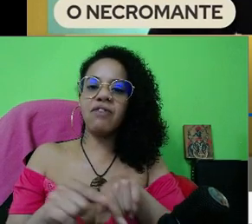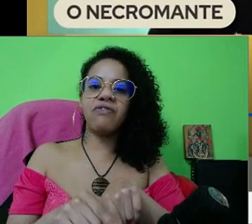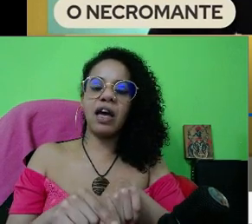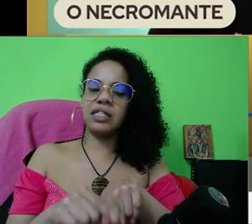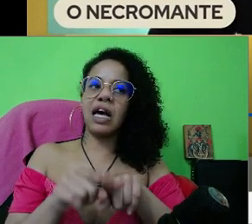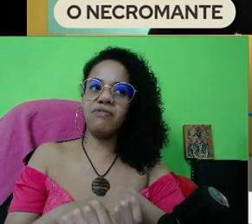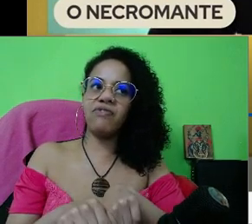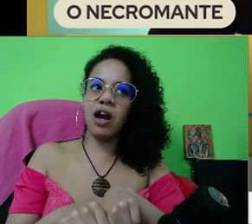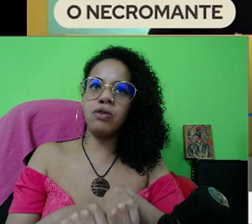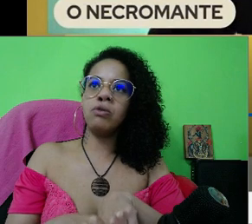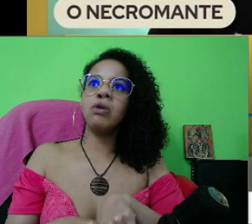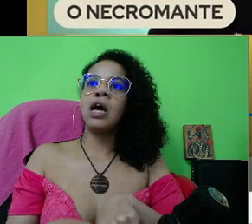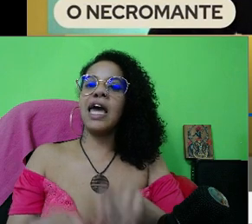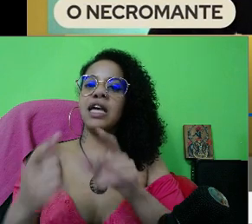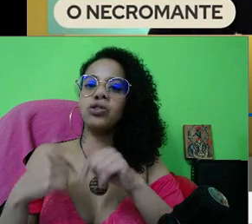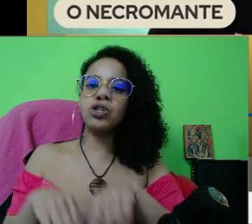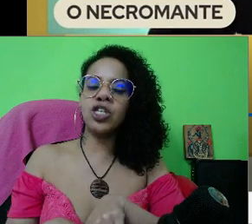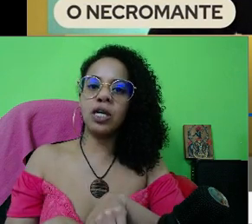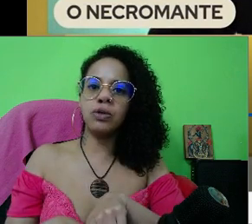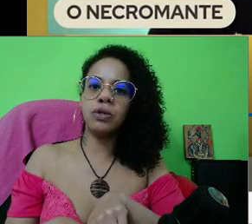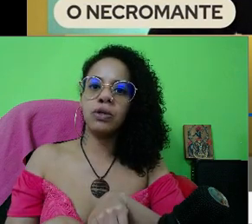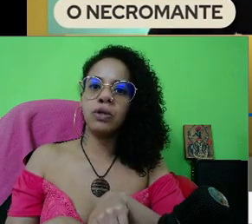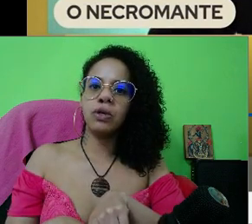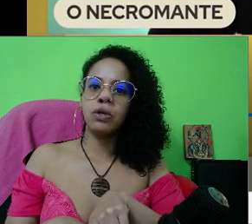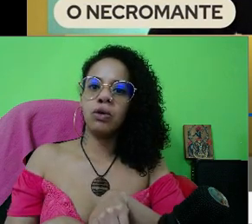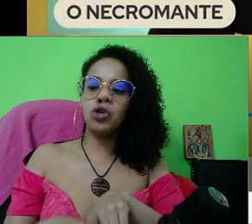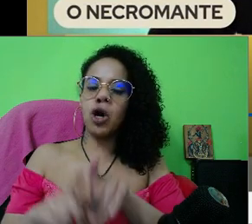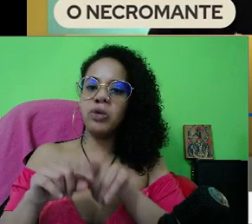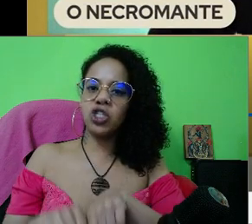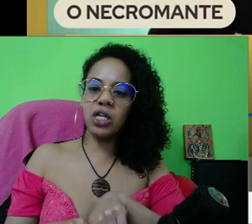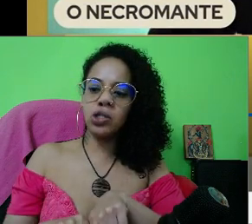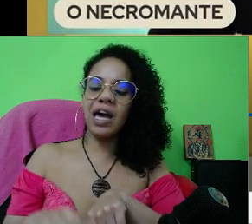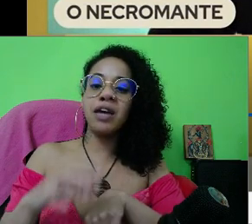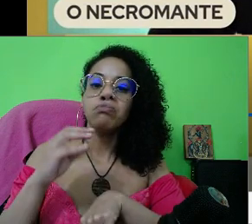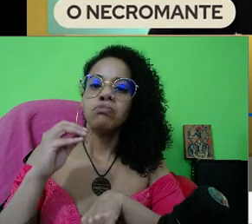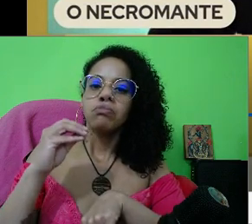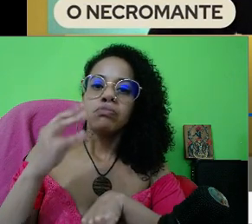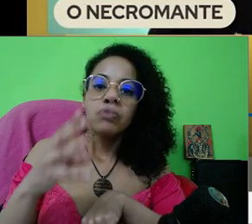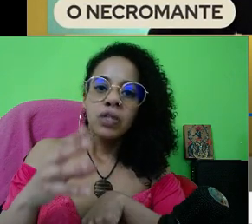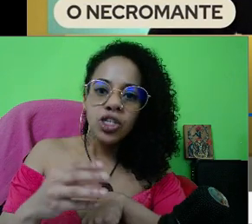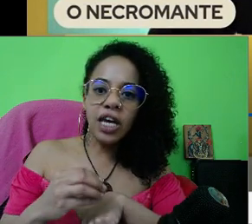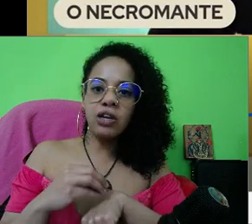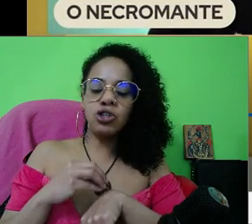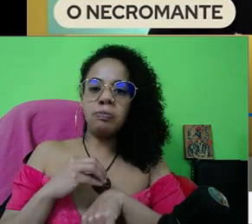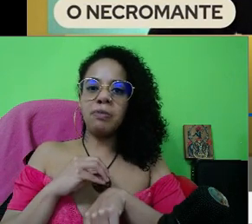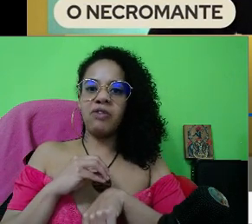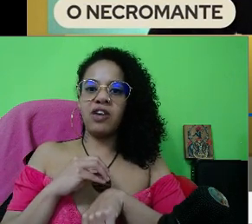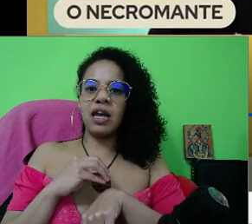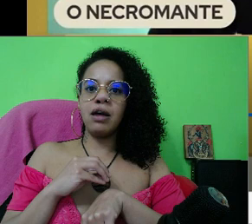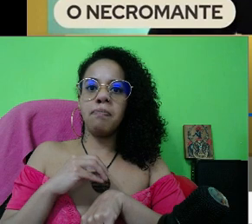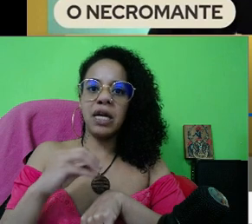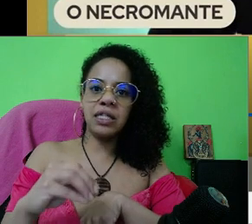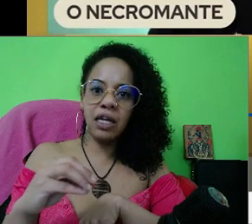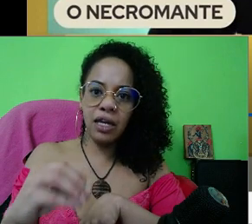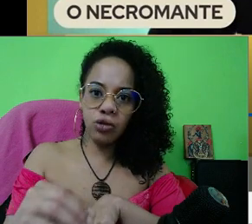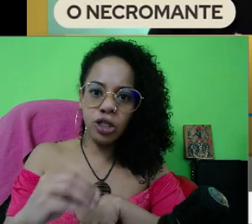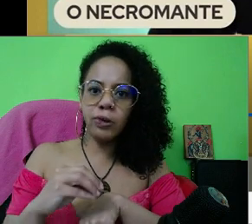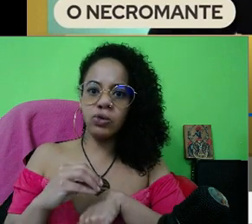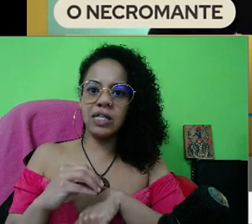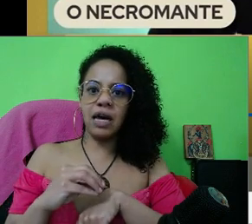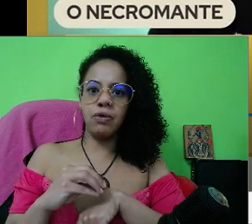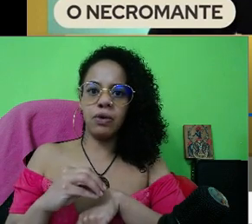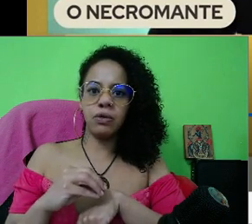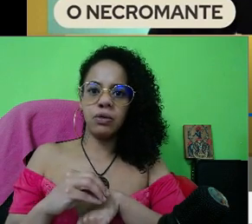Sara inverno ressurgindo o nome disso é cheirinho de Primavera brasileira